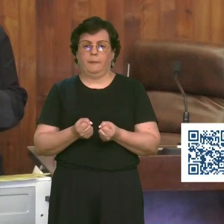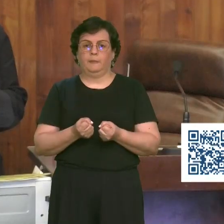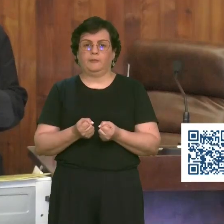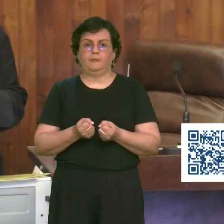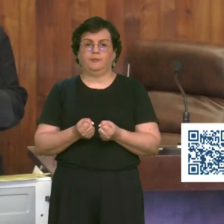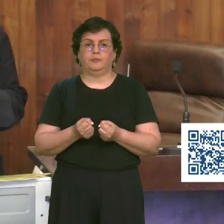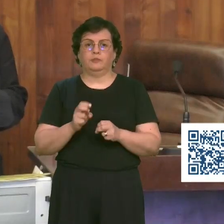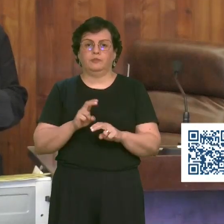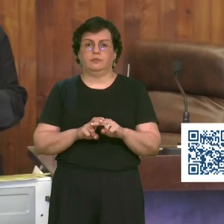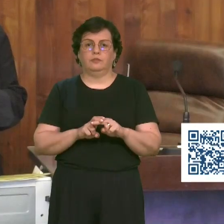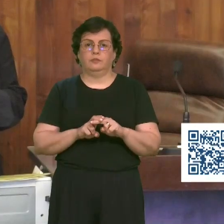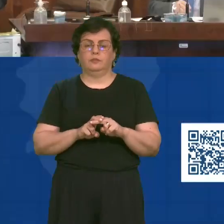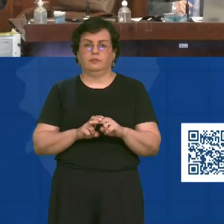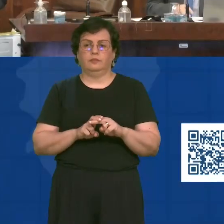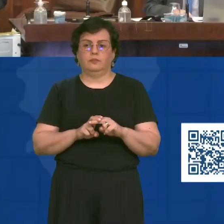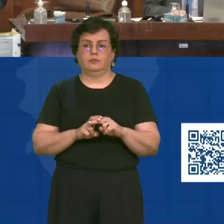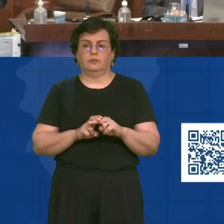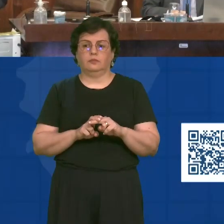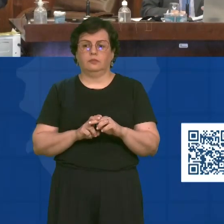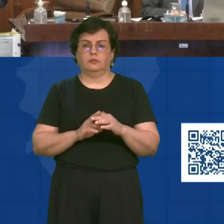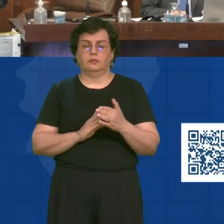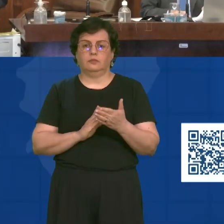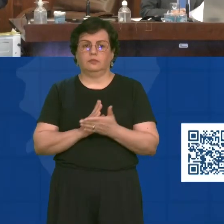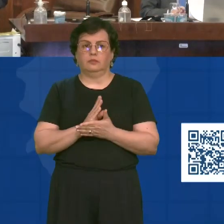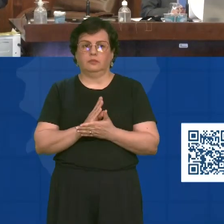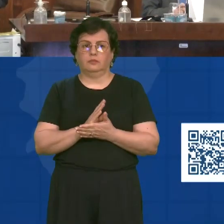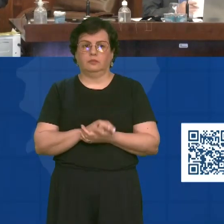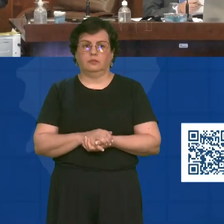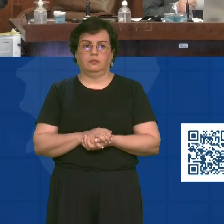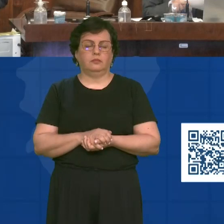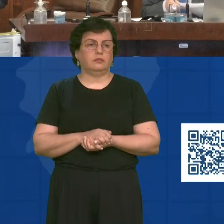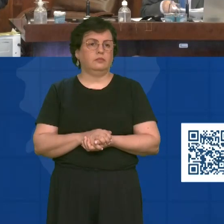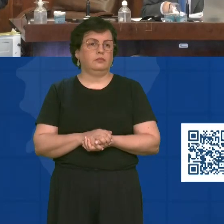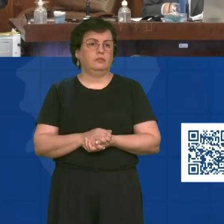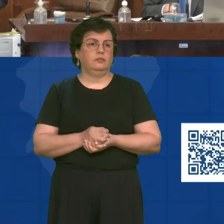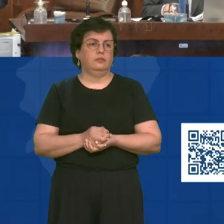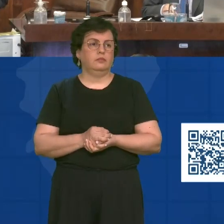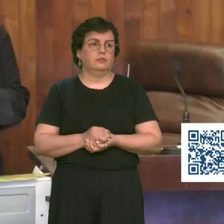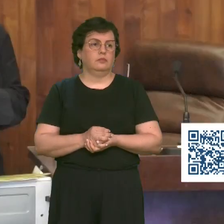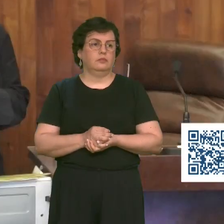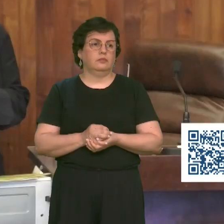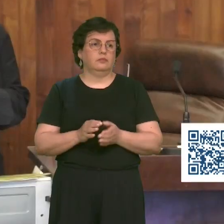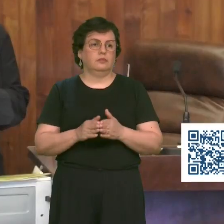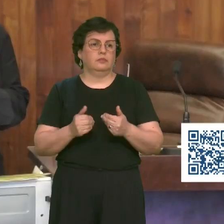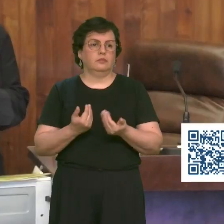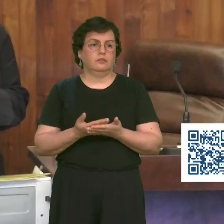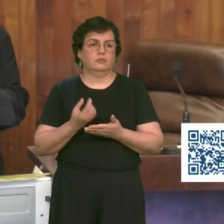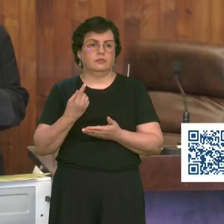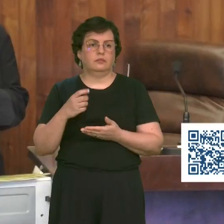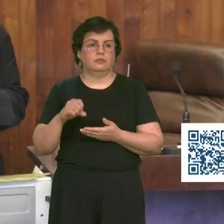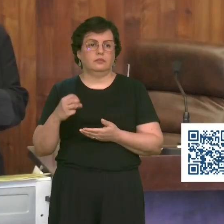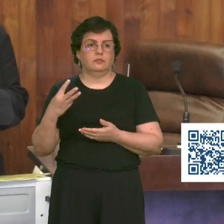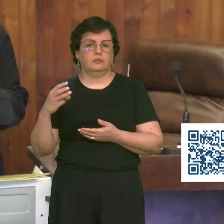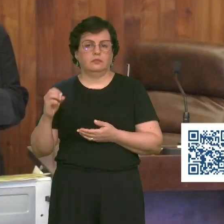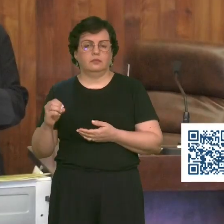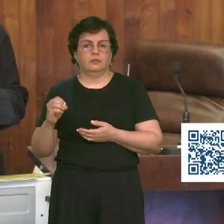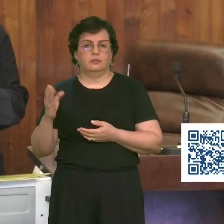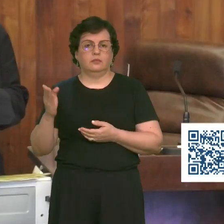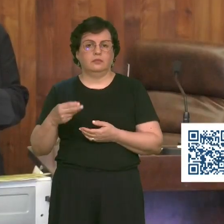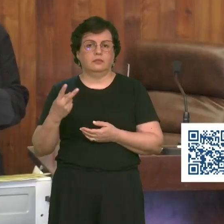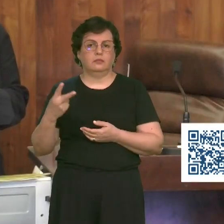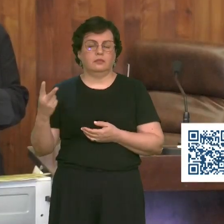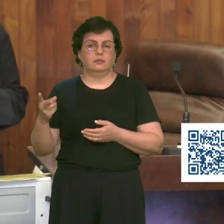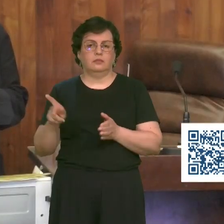que aprovam o requerimento permanecem como se encontram requerimento aprovado requerimento 1930 de